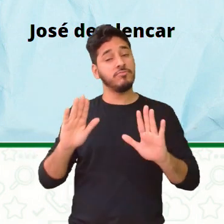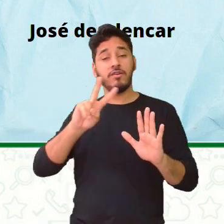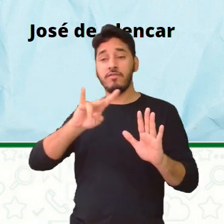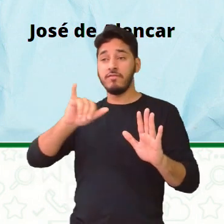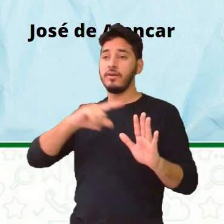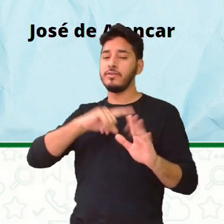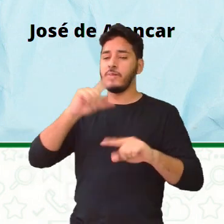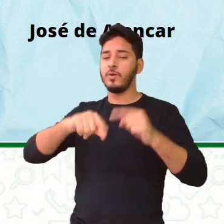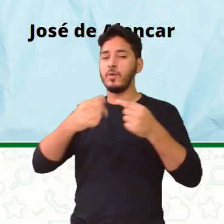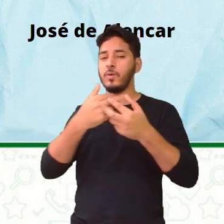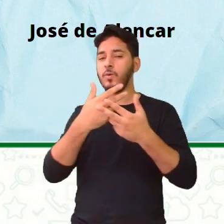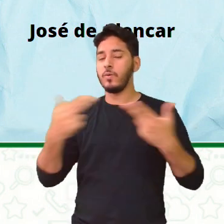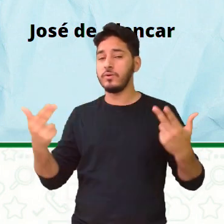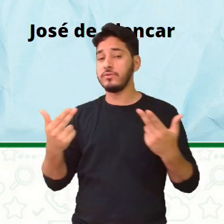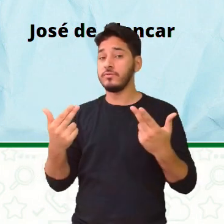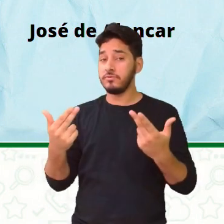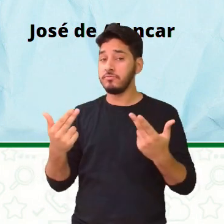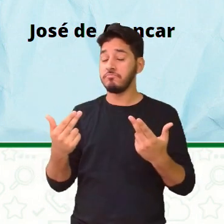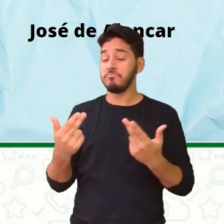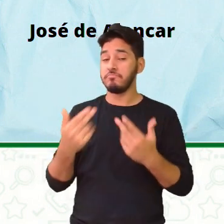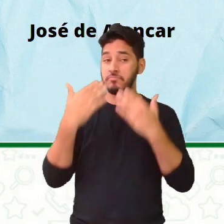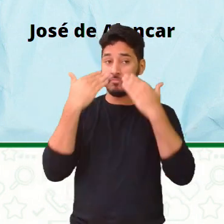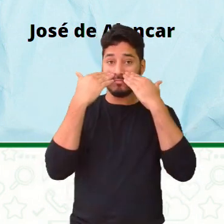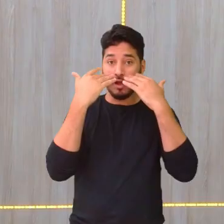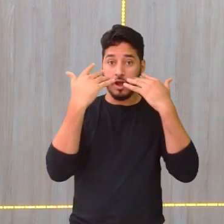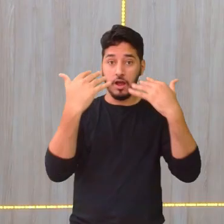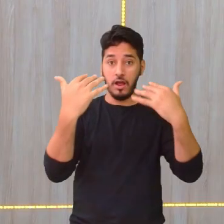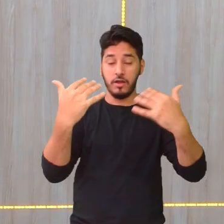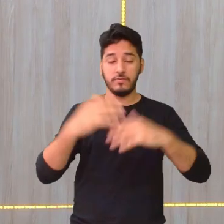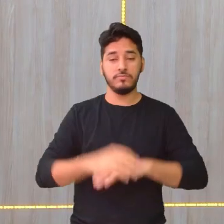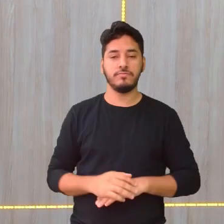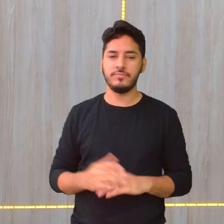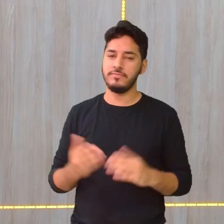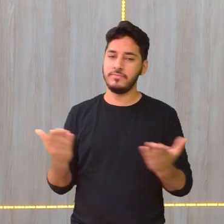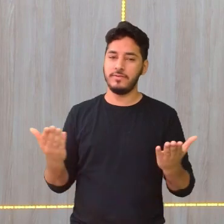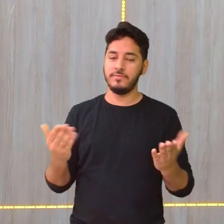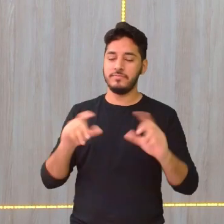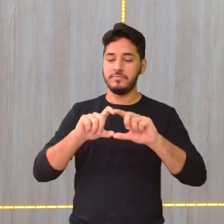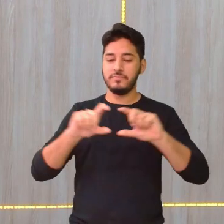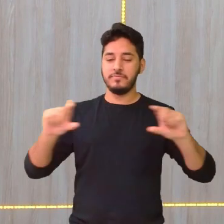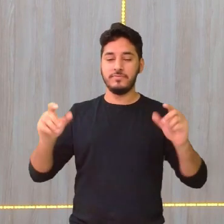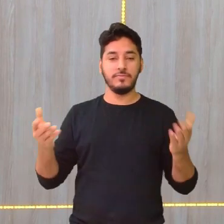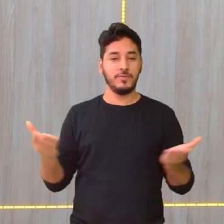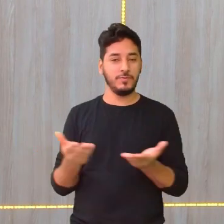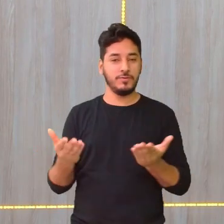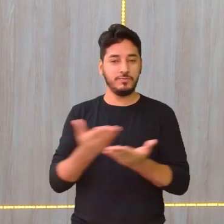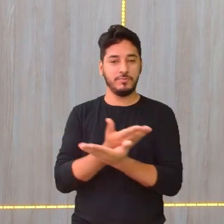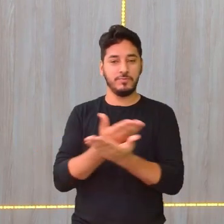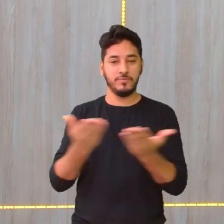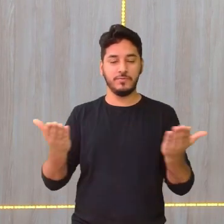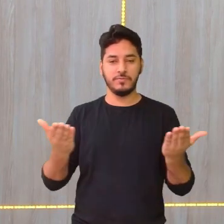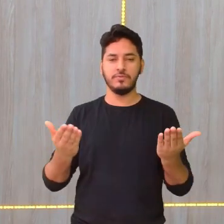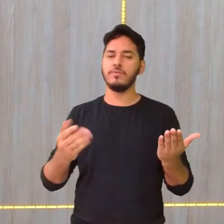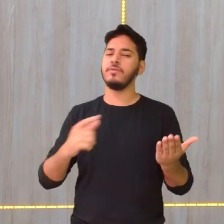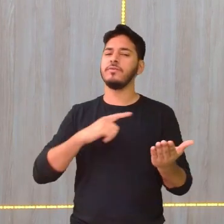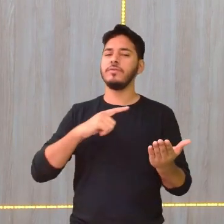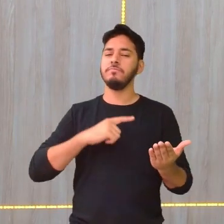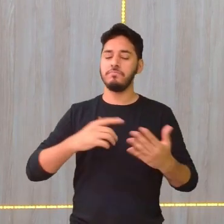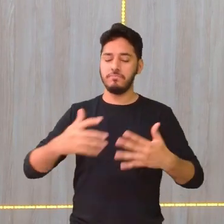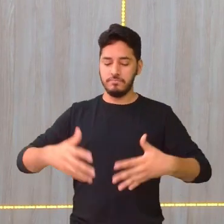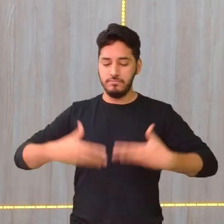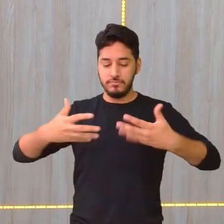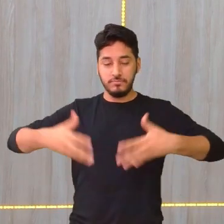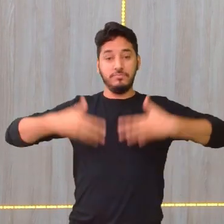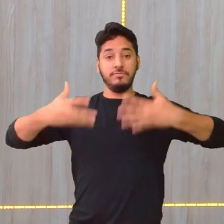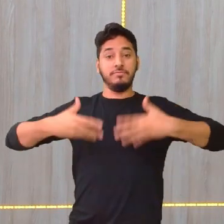fará coisas admiráveis. Então, trago essa frase hoje para vocês, para gerar esse estímulo,